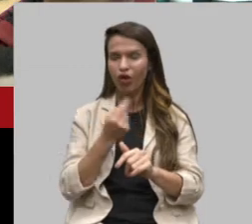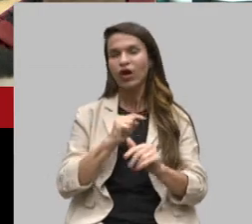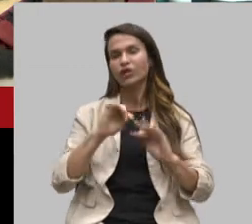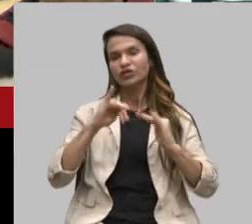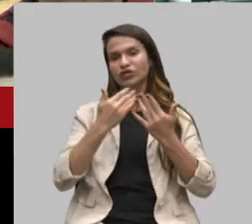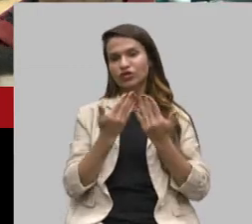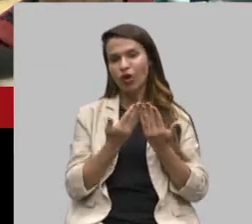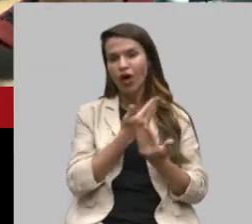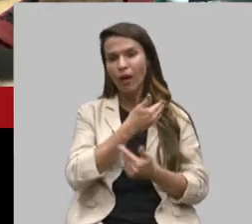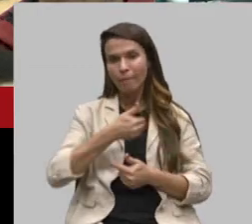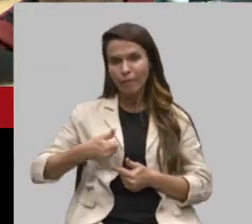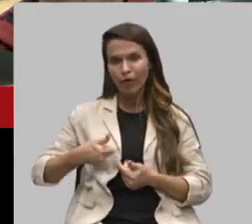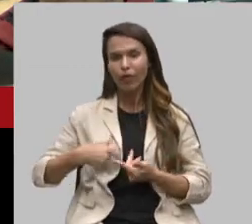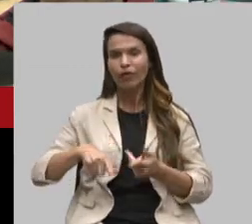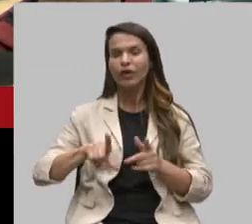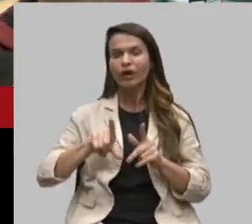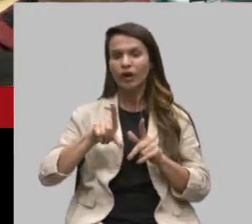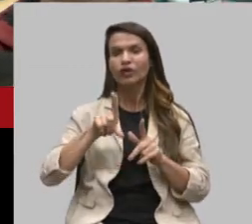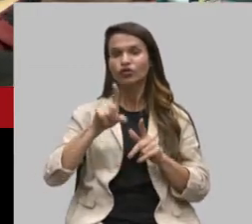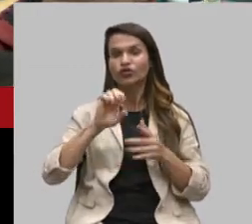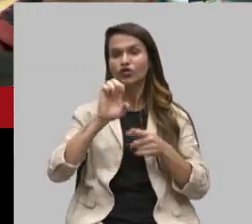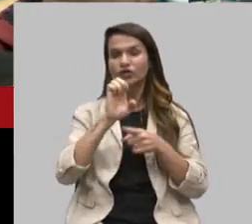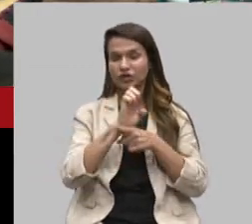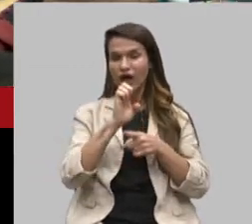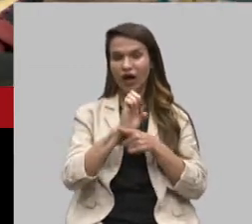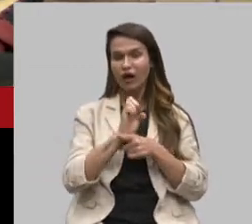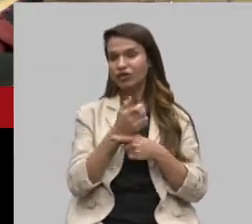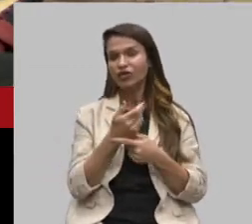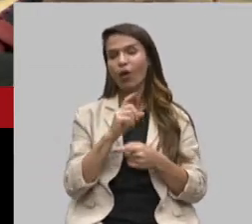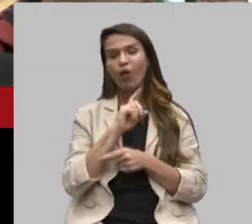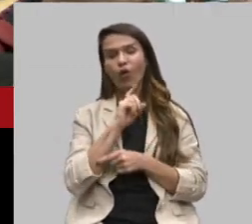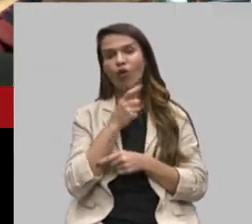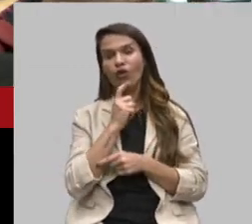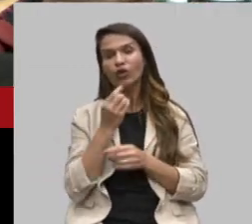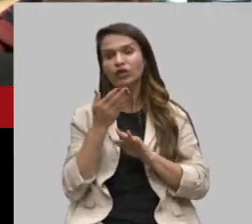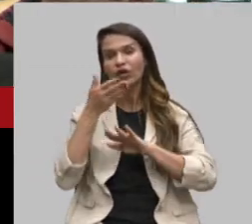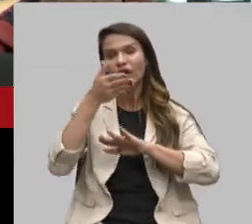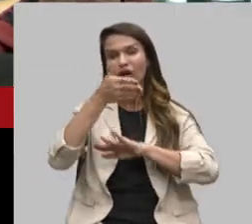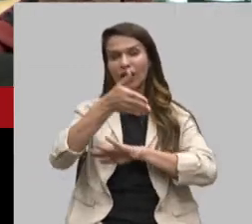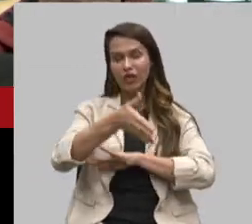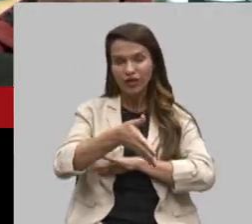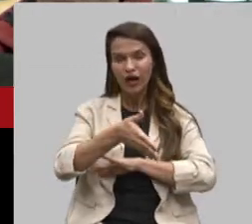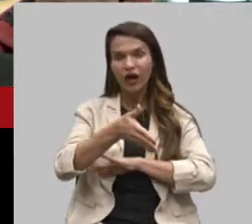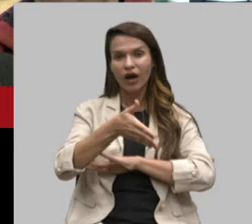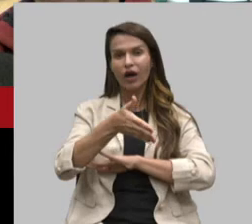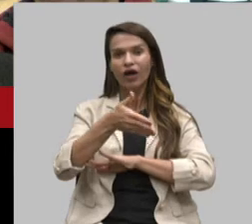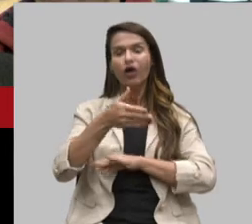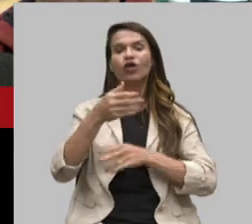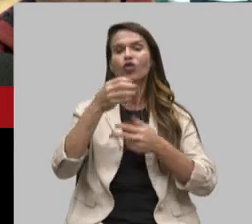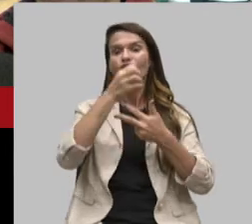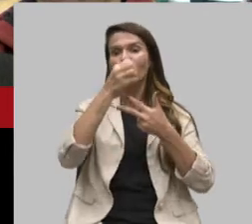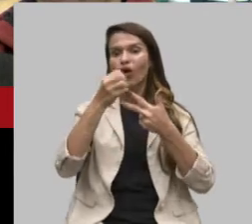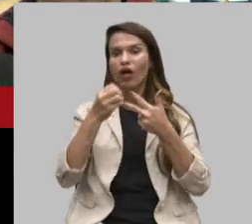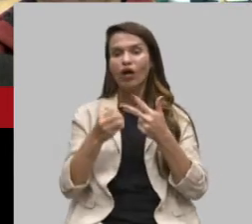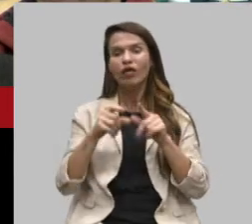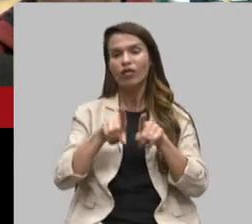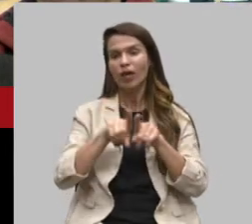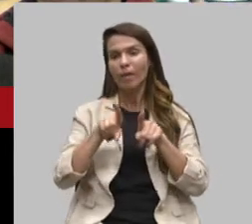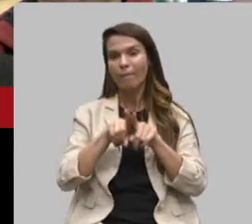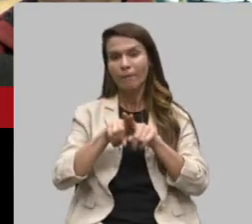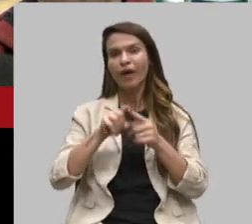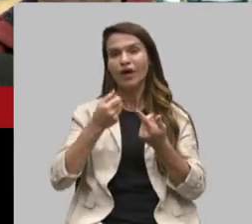privada da escola pública do Estado não conseguiremos entrar na na na no Enem e nos demais vestibulares enquanto eles